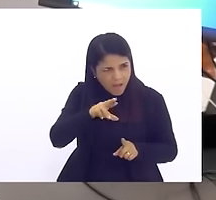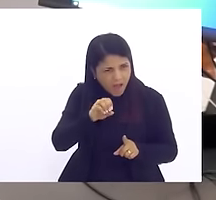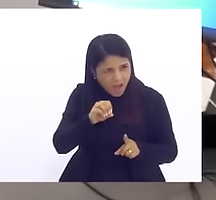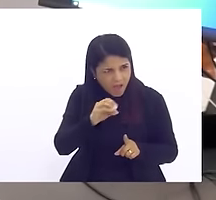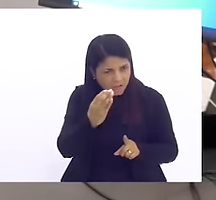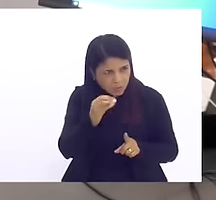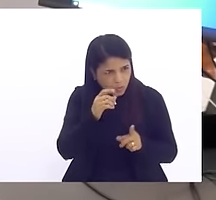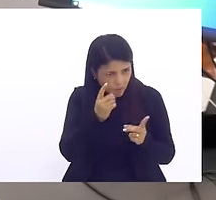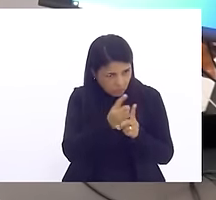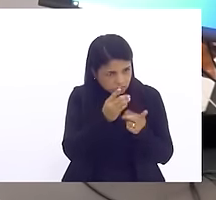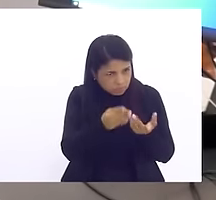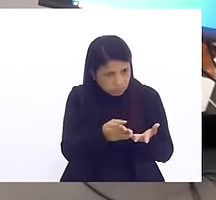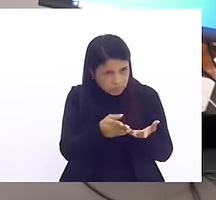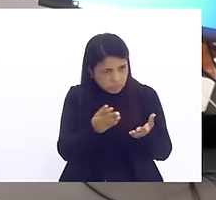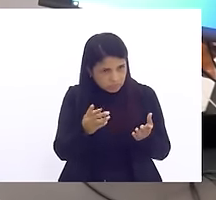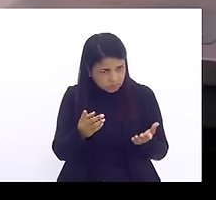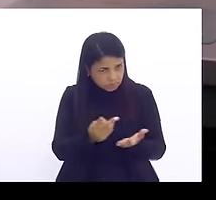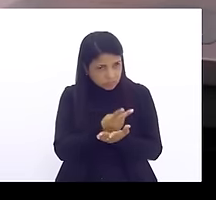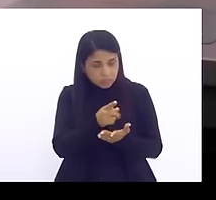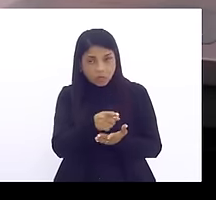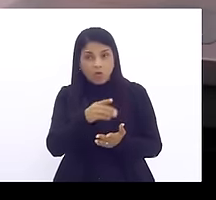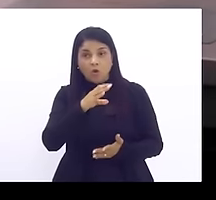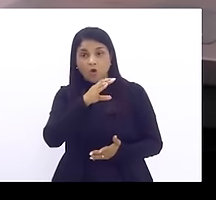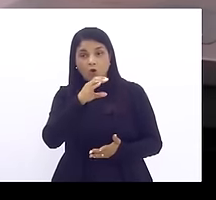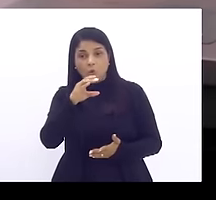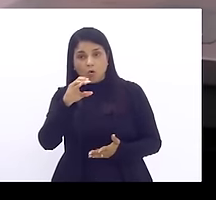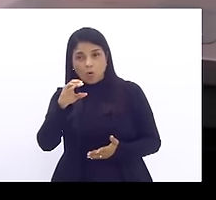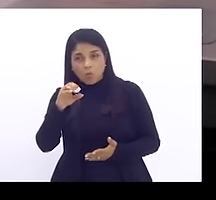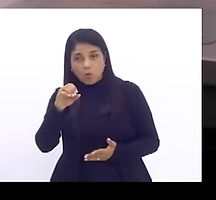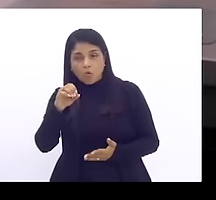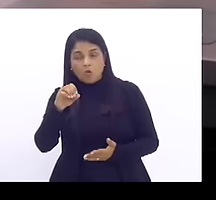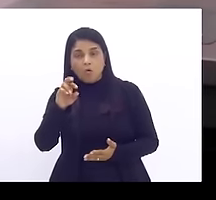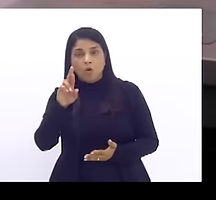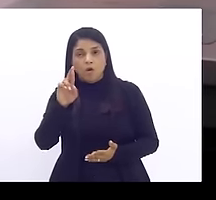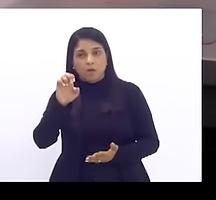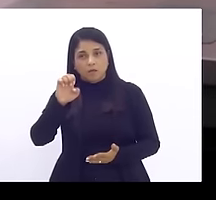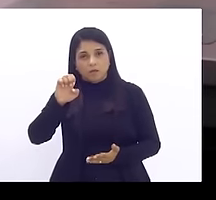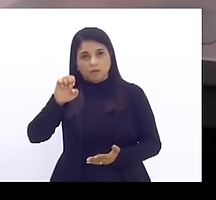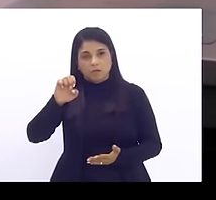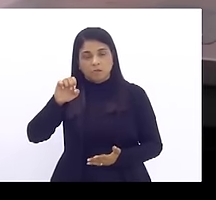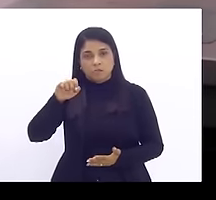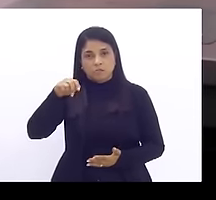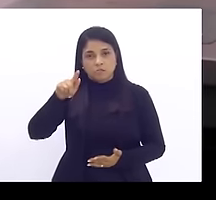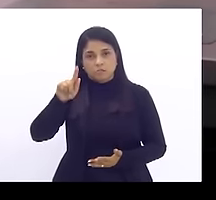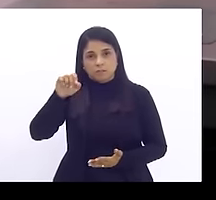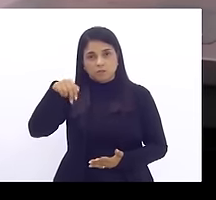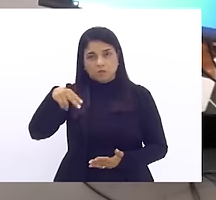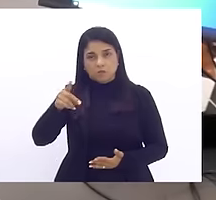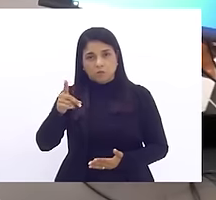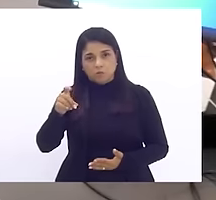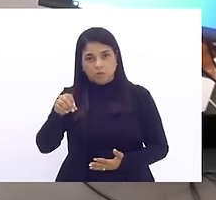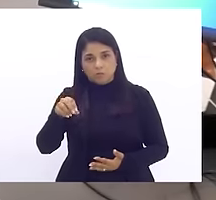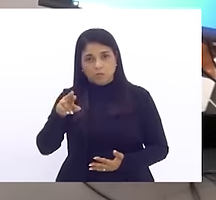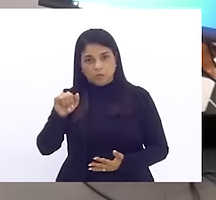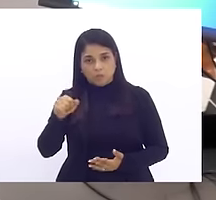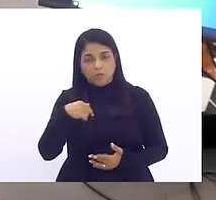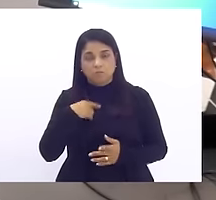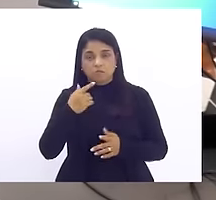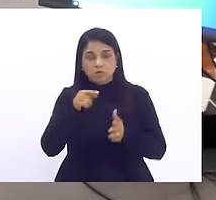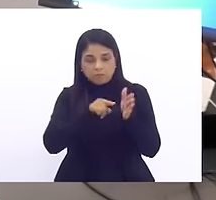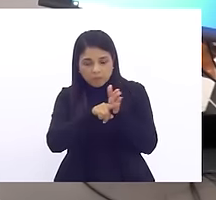a corregedoria tá fazendo isso é competência da corregedoria porque eu fico nervoso